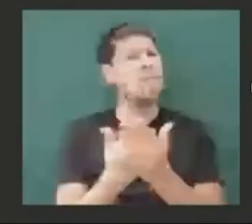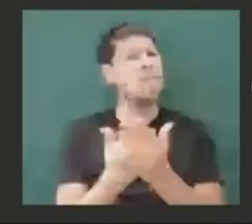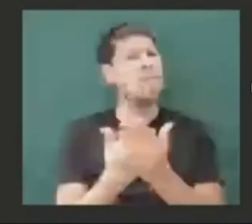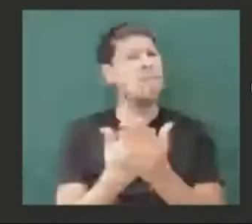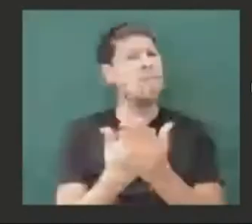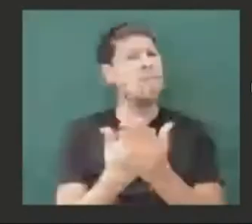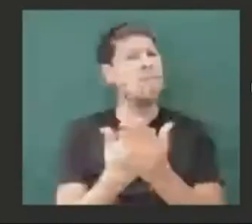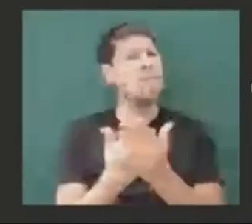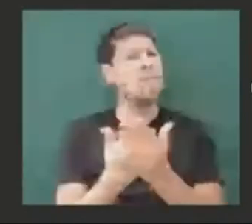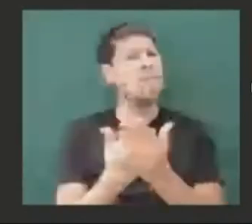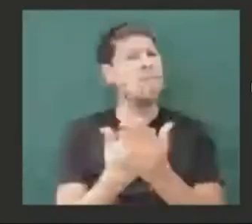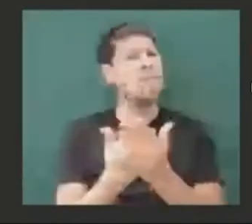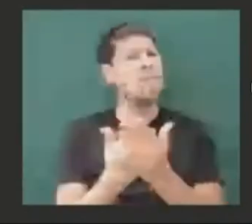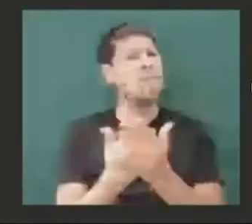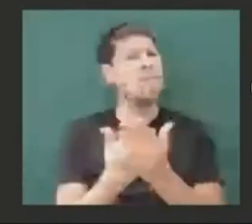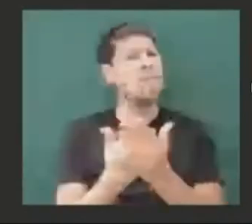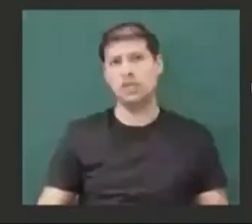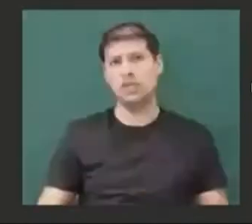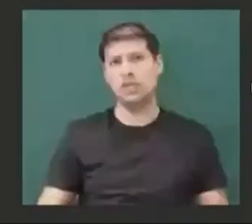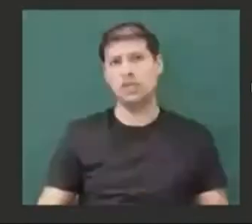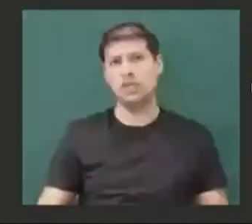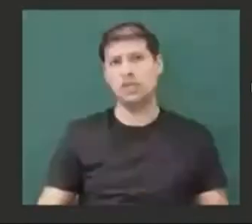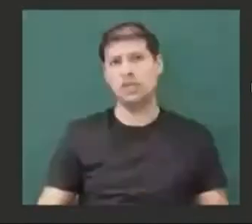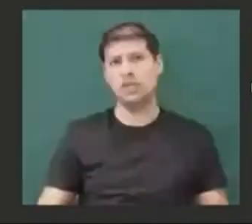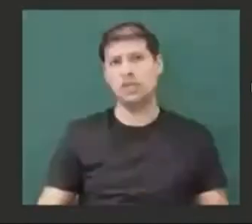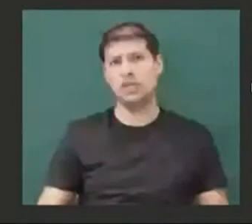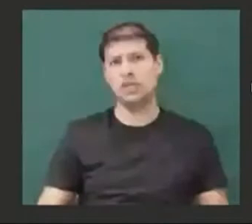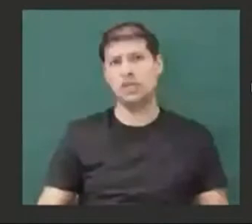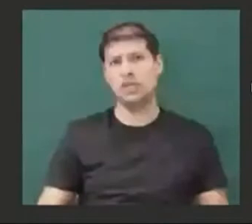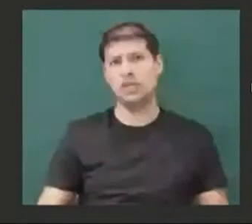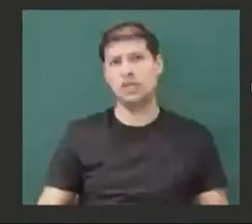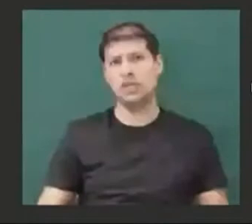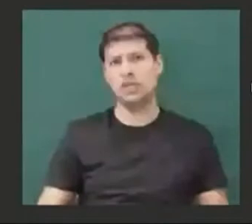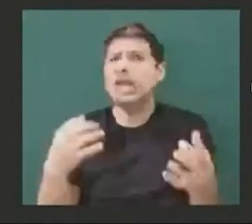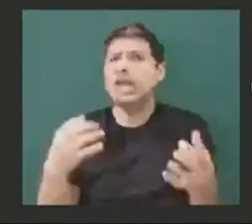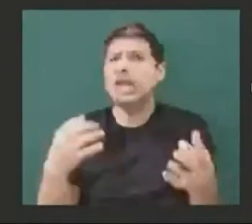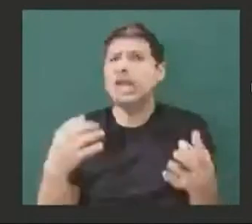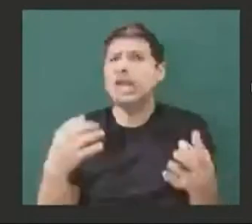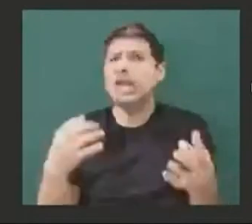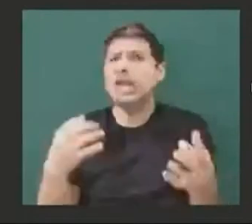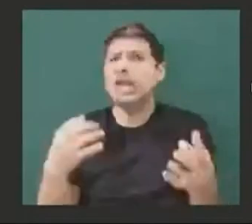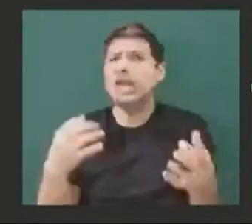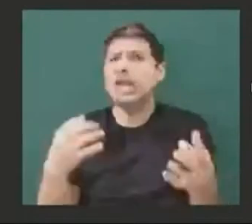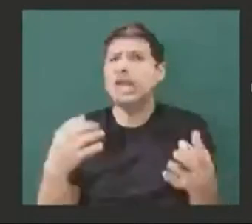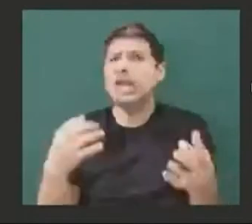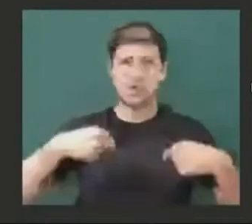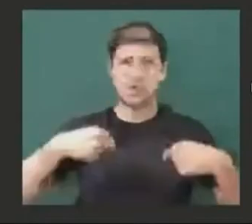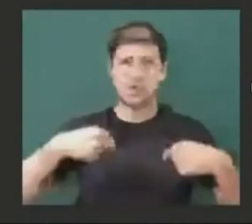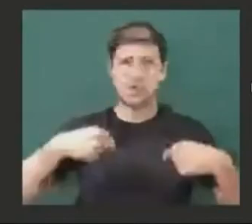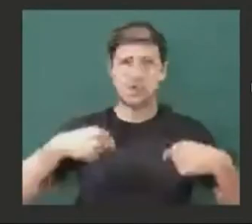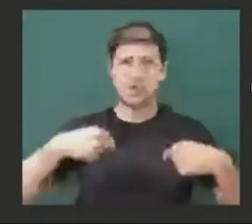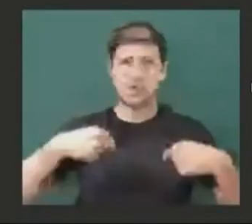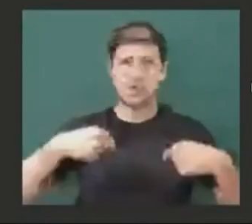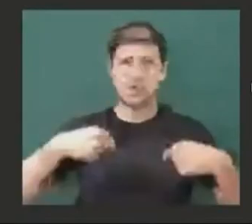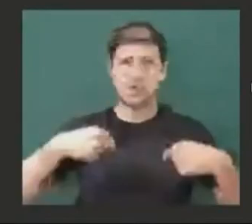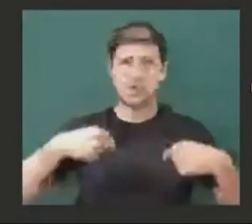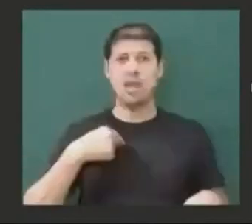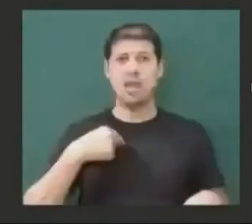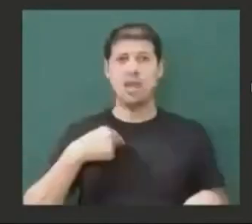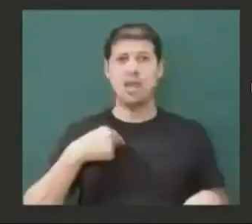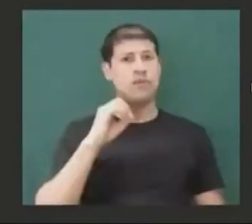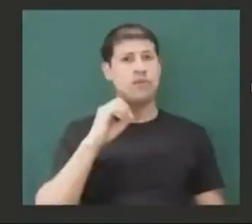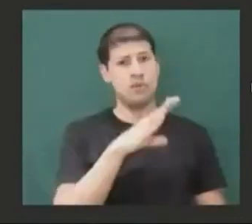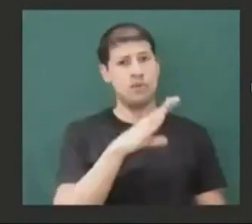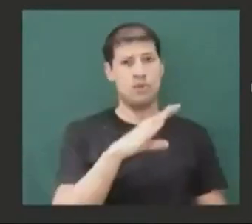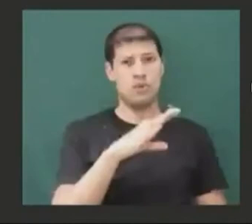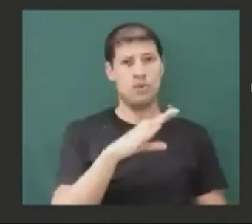está acontecendo e de que maneira fazer isso, né? Por exemplo, eu estou aqui hoje, eu vou sair daqui,